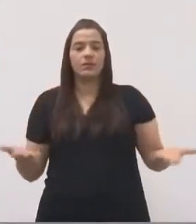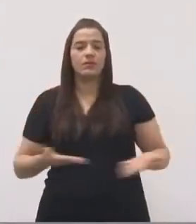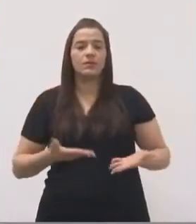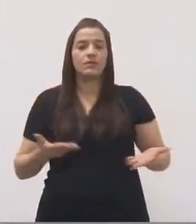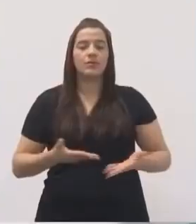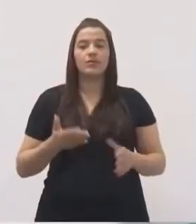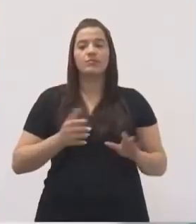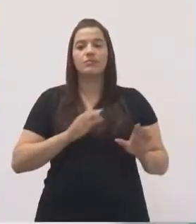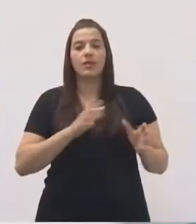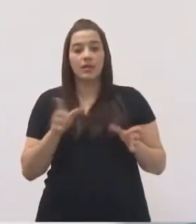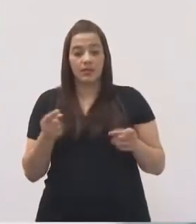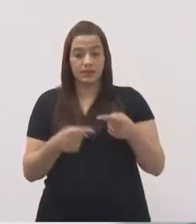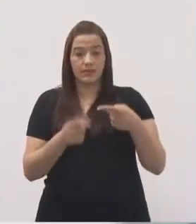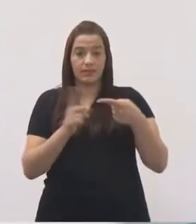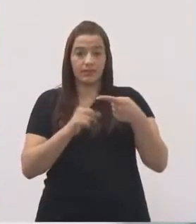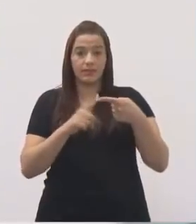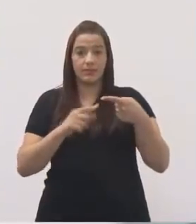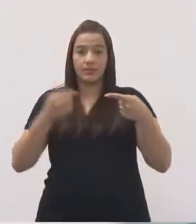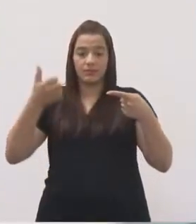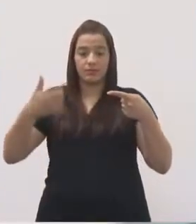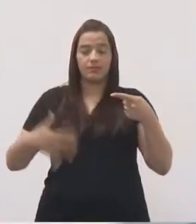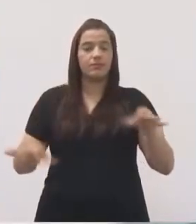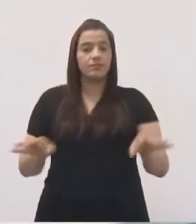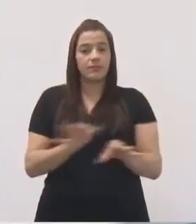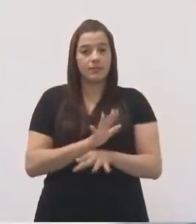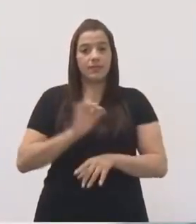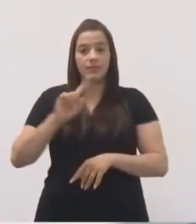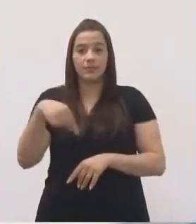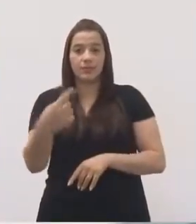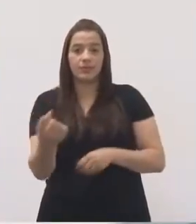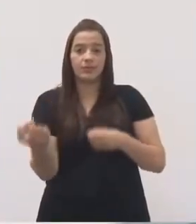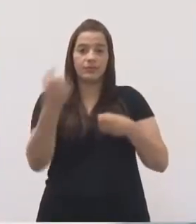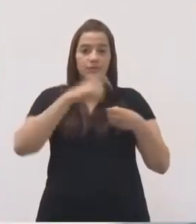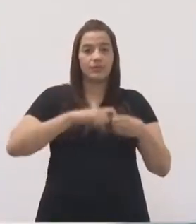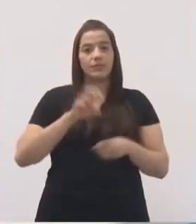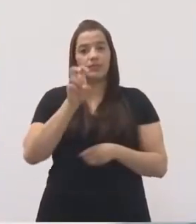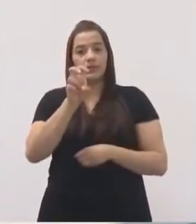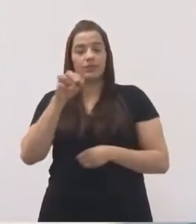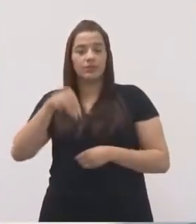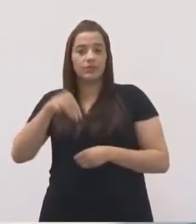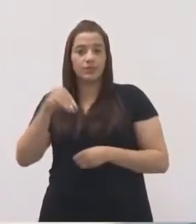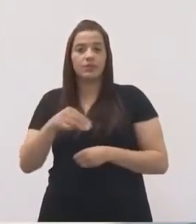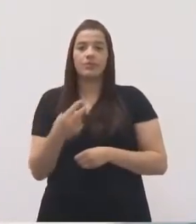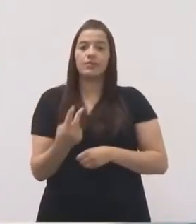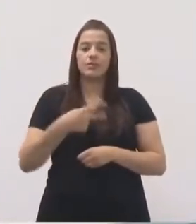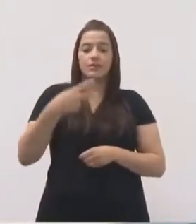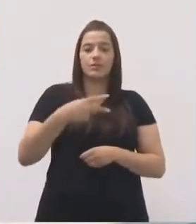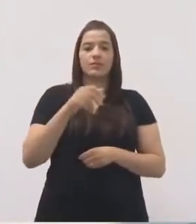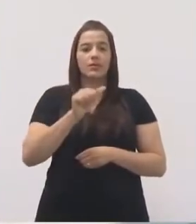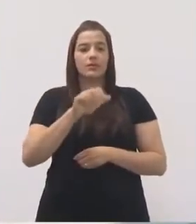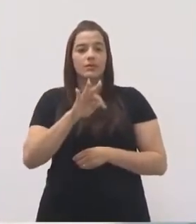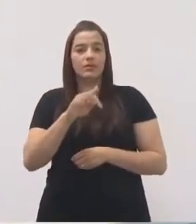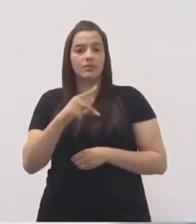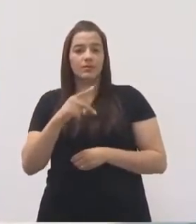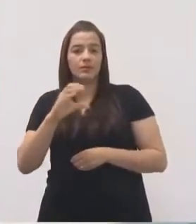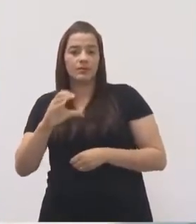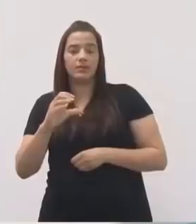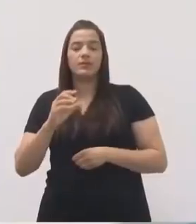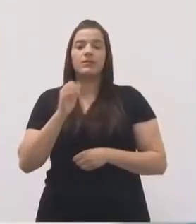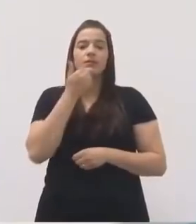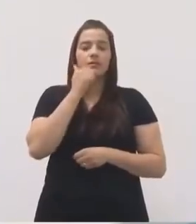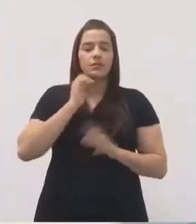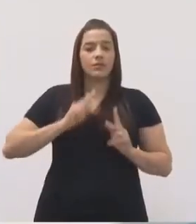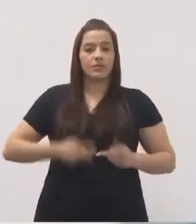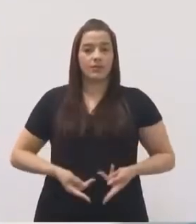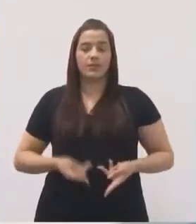despedindo dessa primeira parte e nós voltaremos daqui 5 minutos com a segunda parte da TPC de Ciências Humanas. Então,